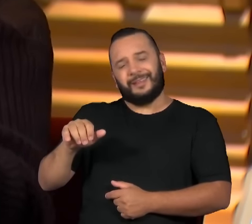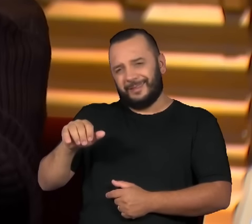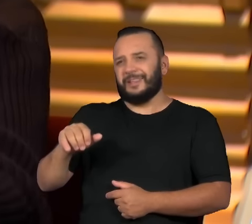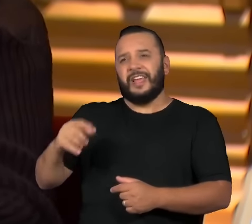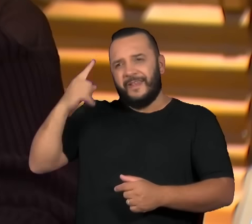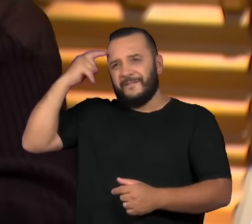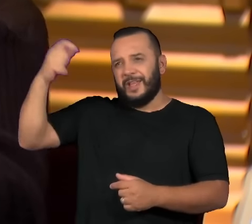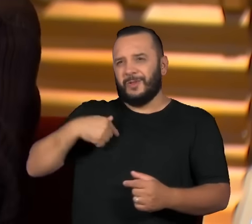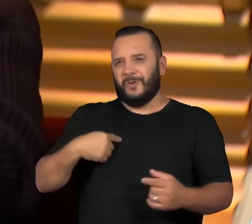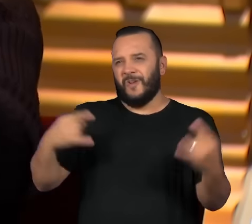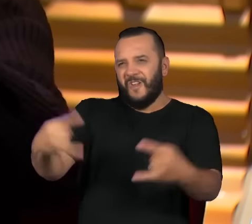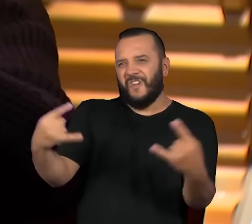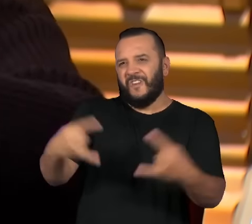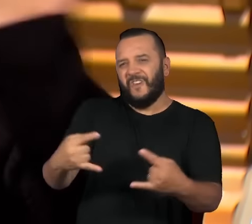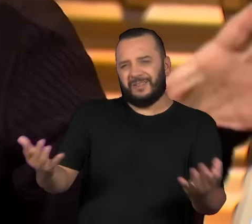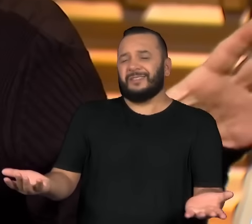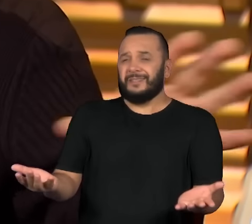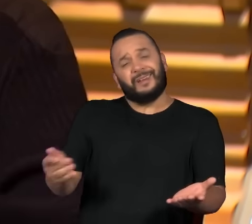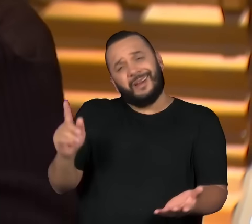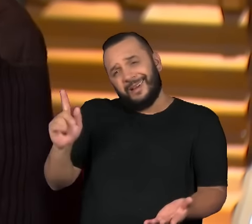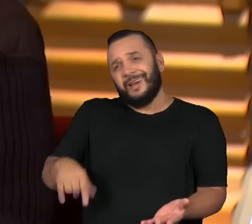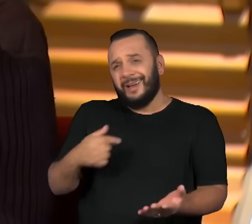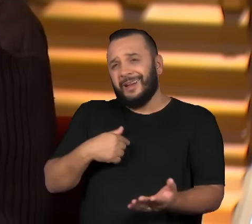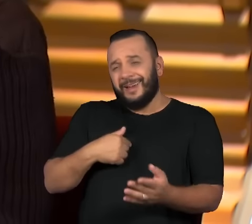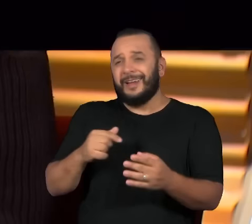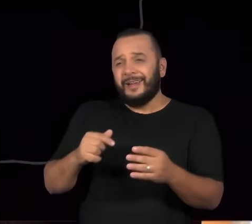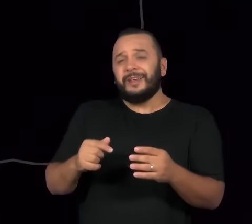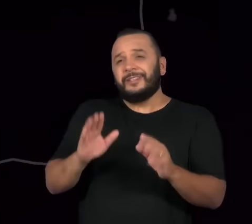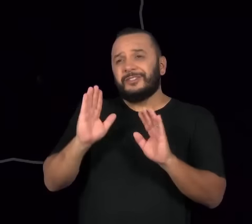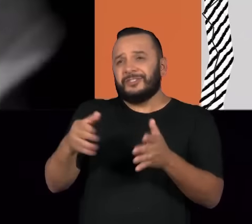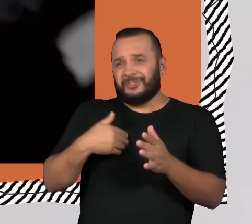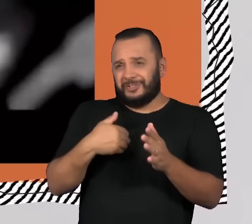a estrutura musical, a atitude tá ali. Só as letras que são diferentes, né?